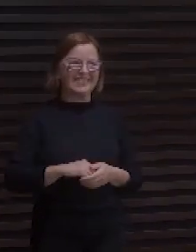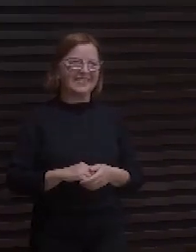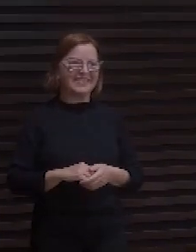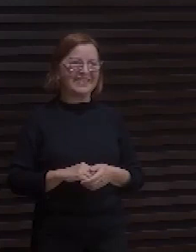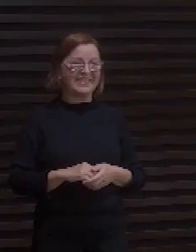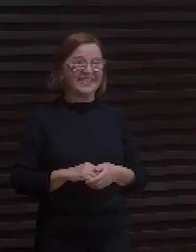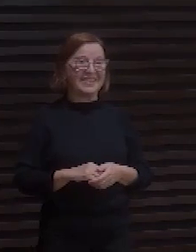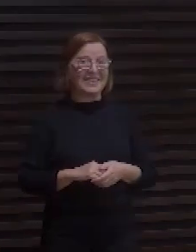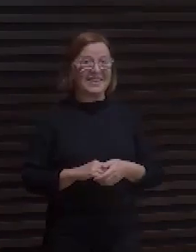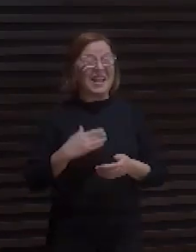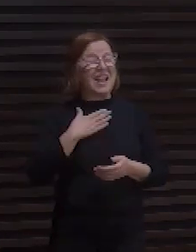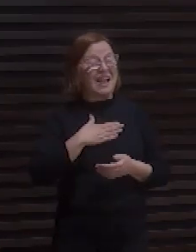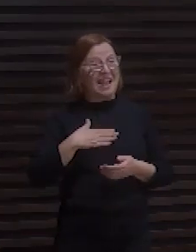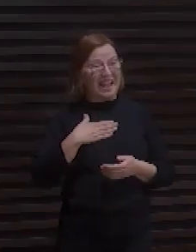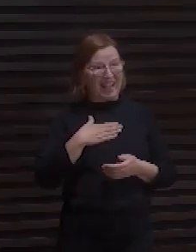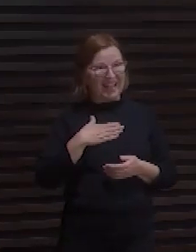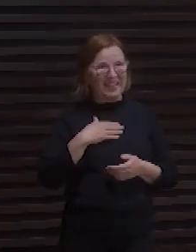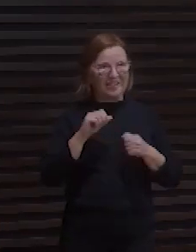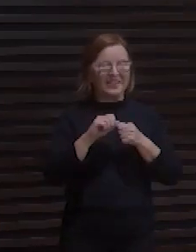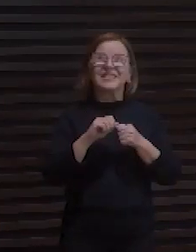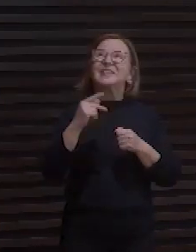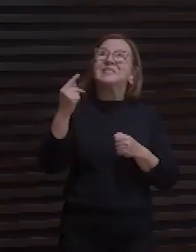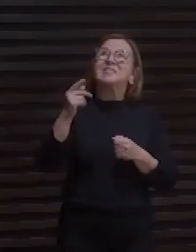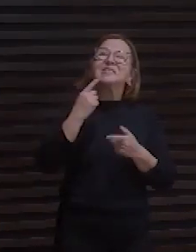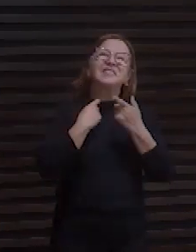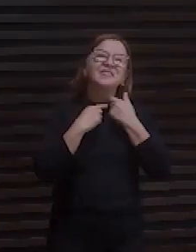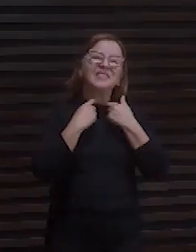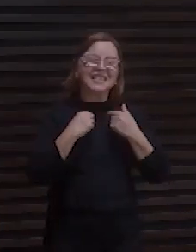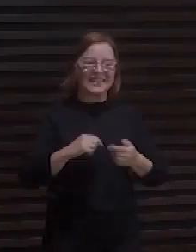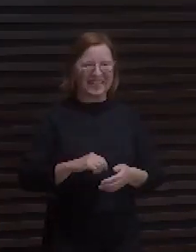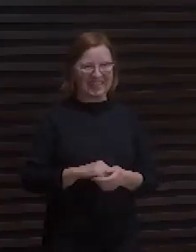Agrada-me fazer a tua vontade. E ela está lá.